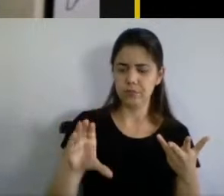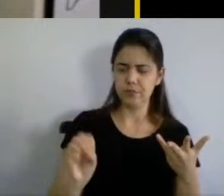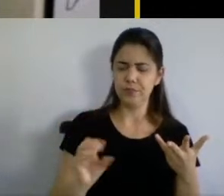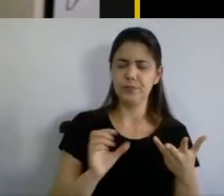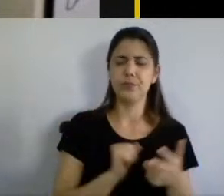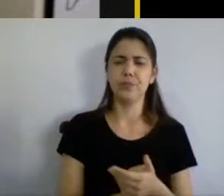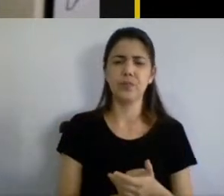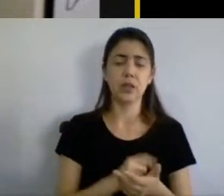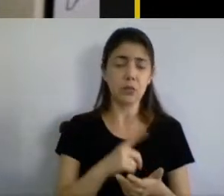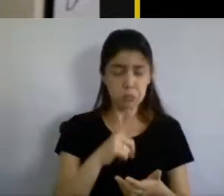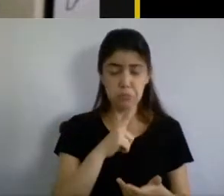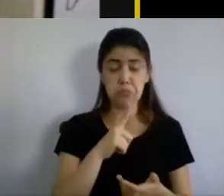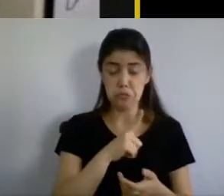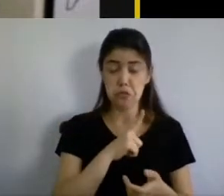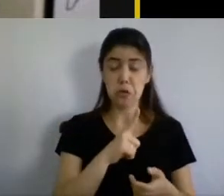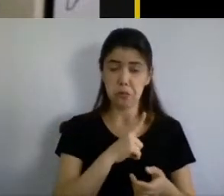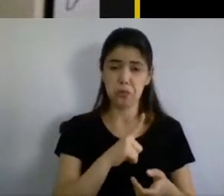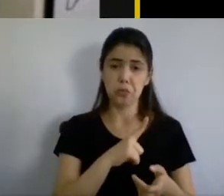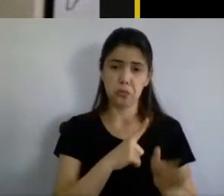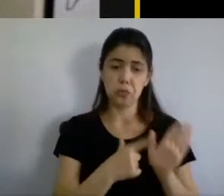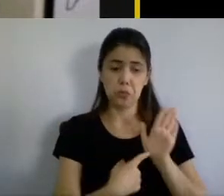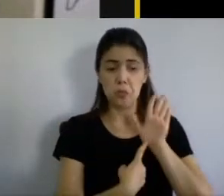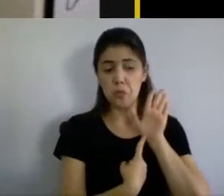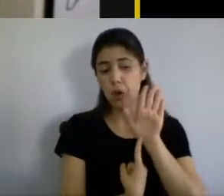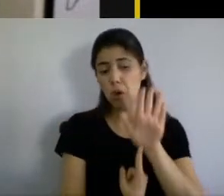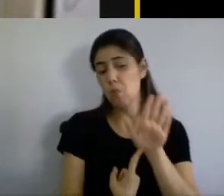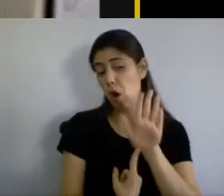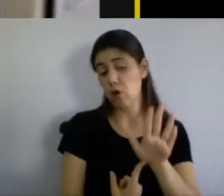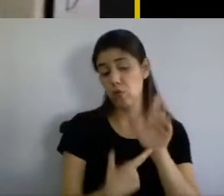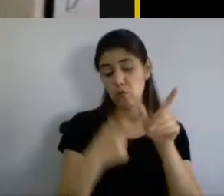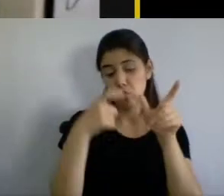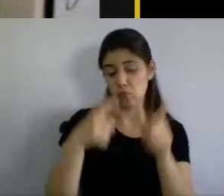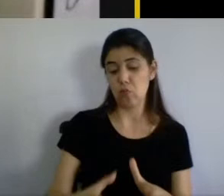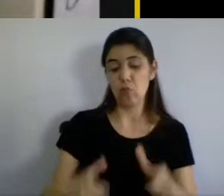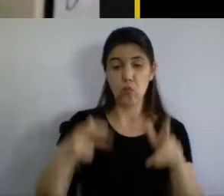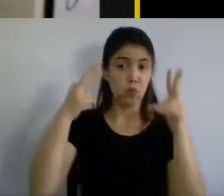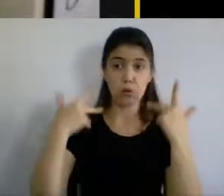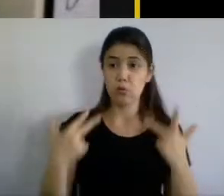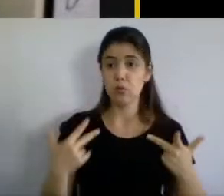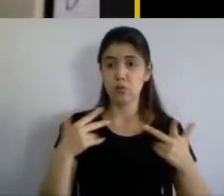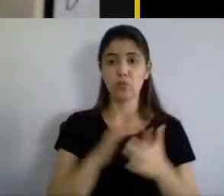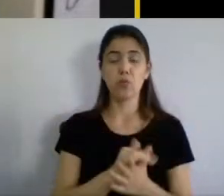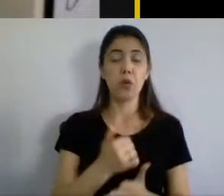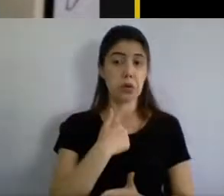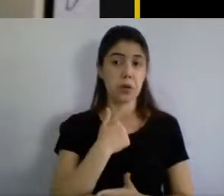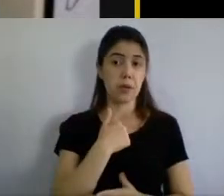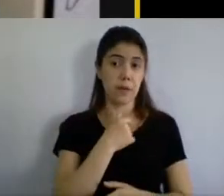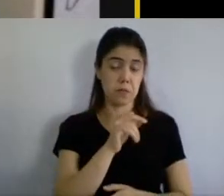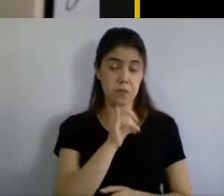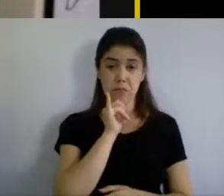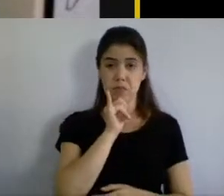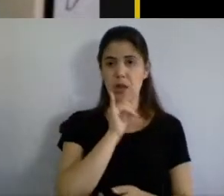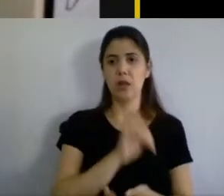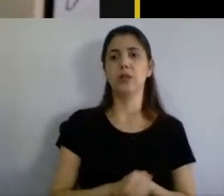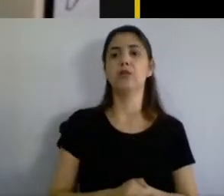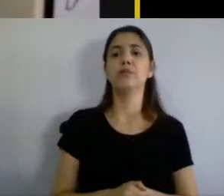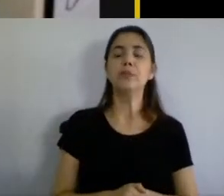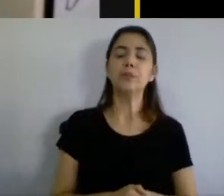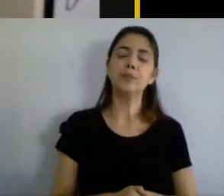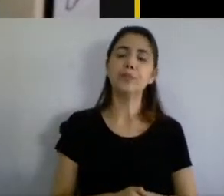gente encontra a exposição dos lugares comuns. Eu, por exemplo, se vocês me permitem dar um exemplo,